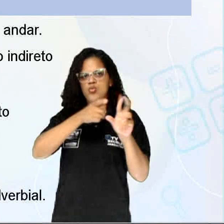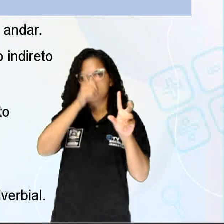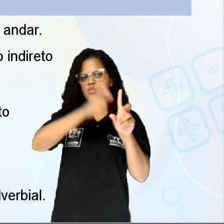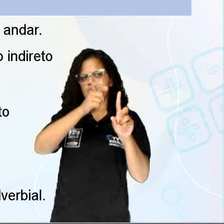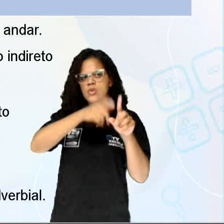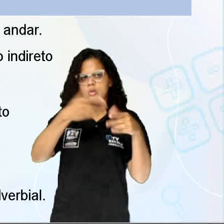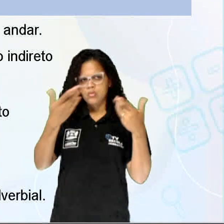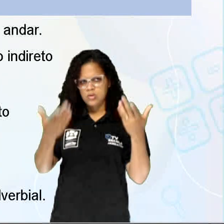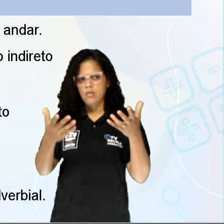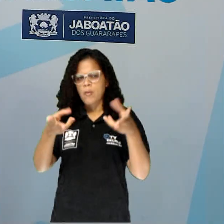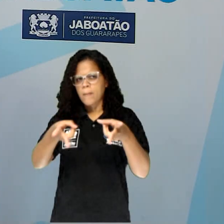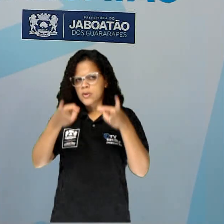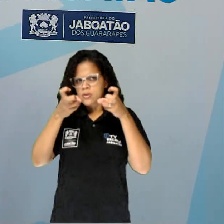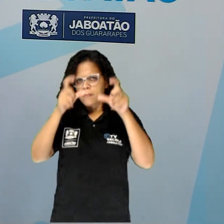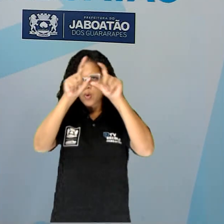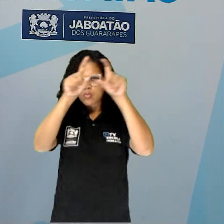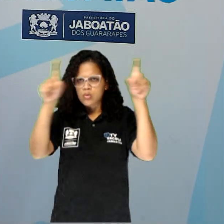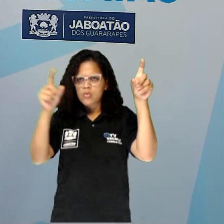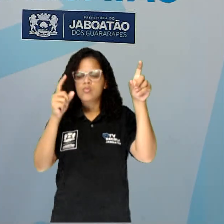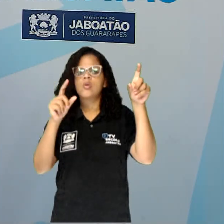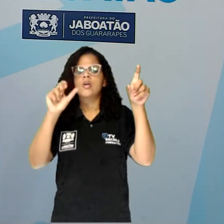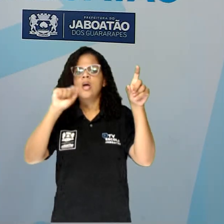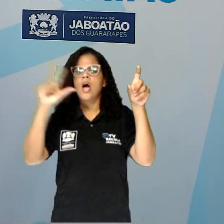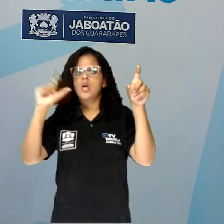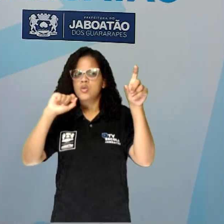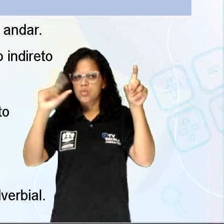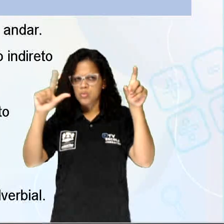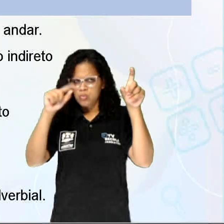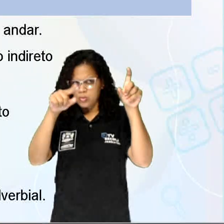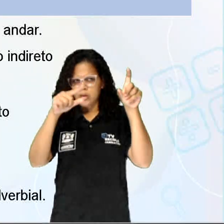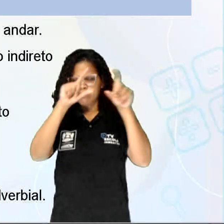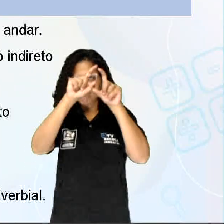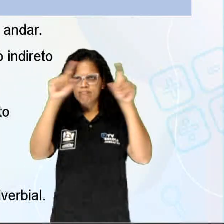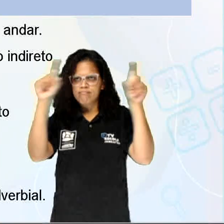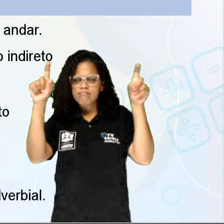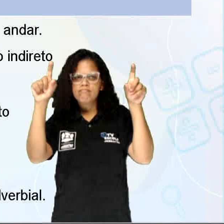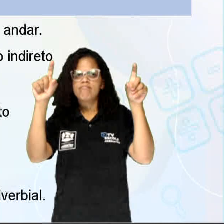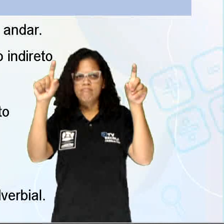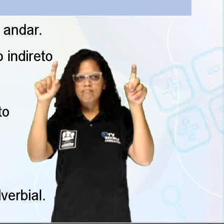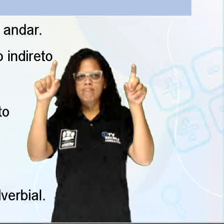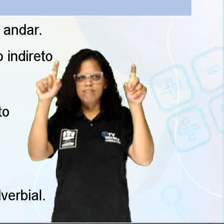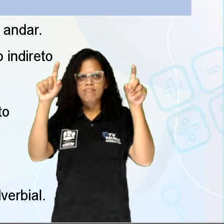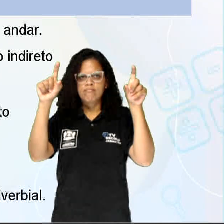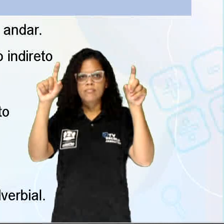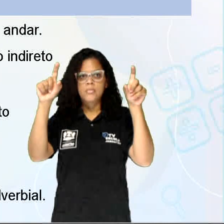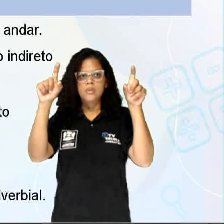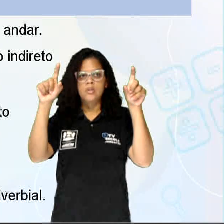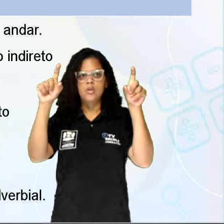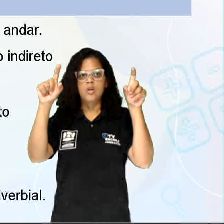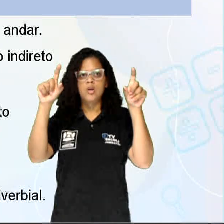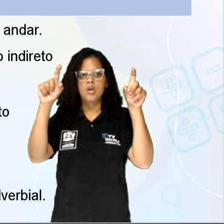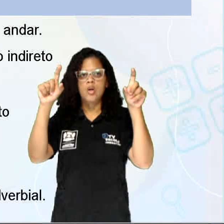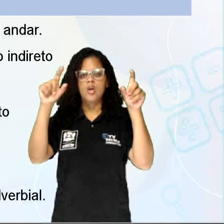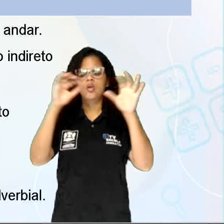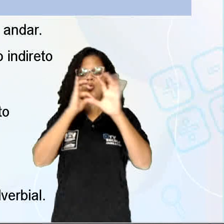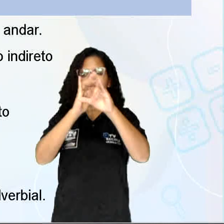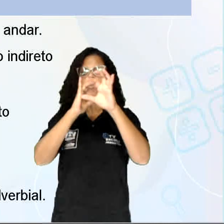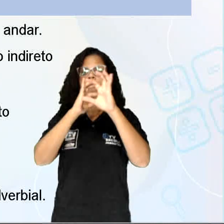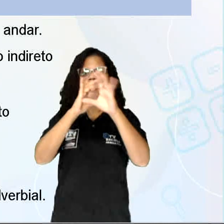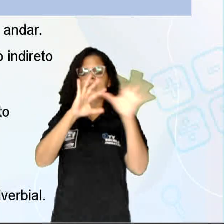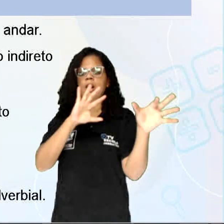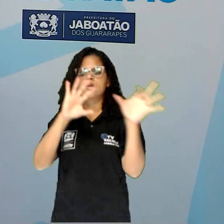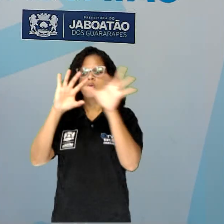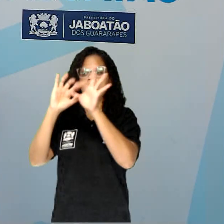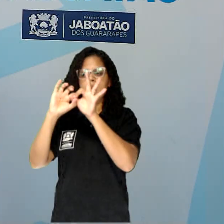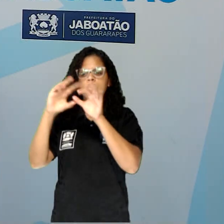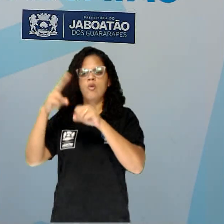em destaque está em azul na tela de vocês, né? O nosso foco é a palavra trombeta em relação ao verbo andar. Então vejamos aí.